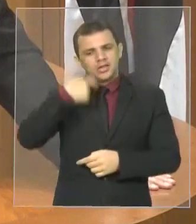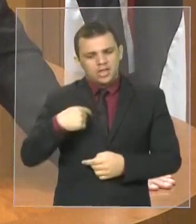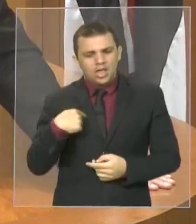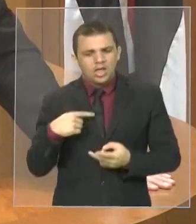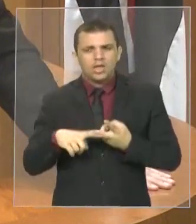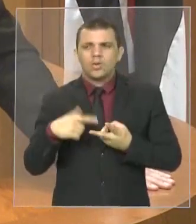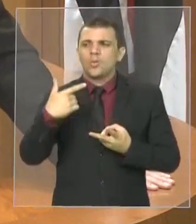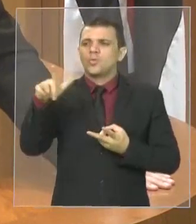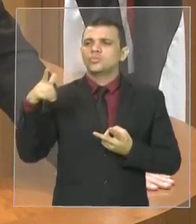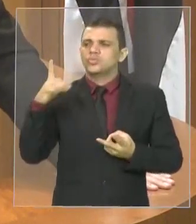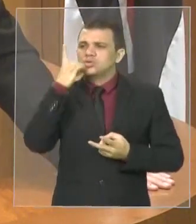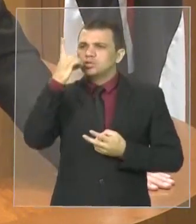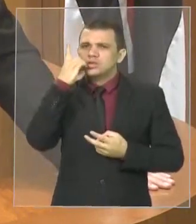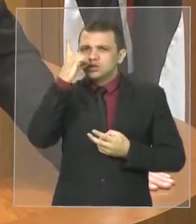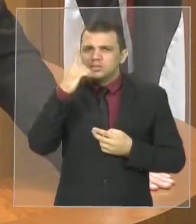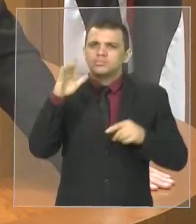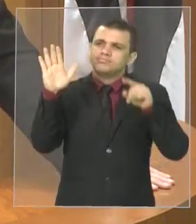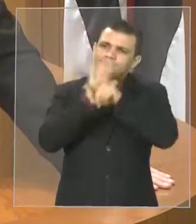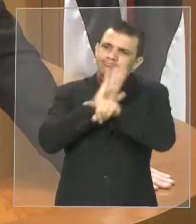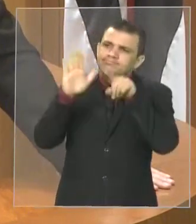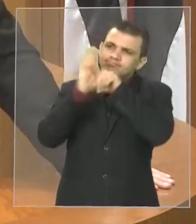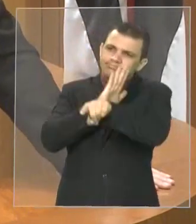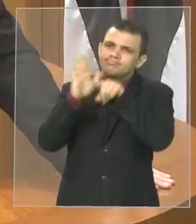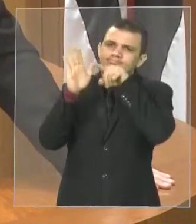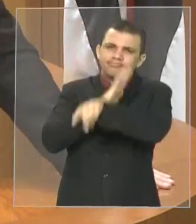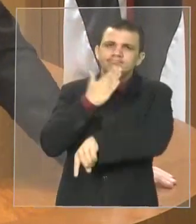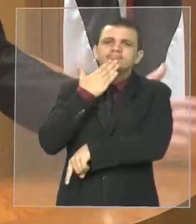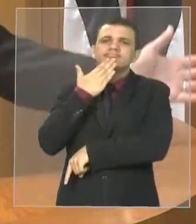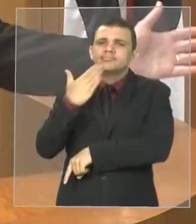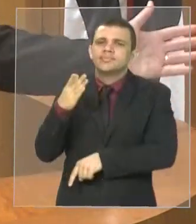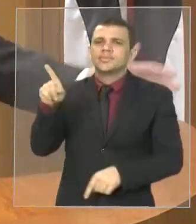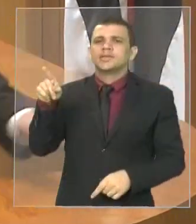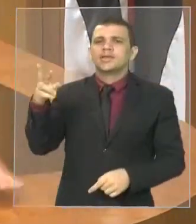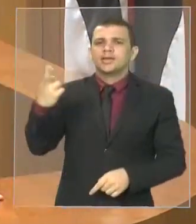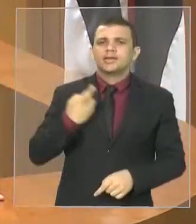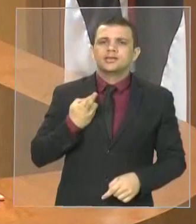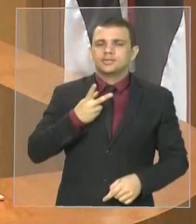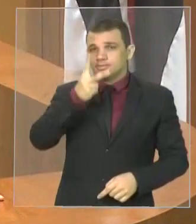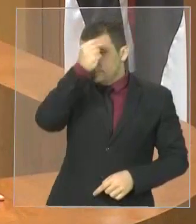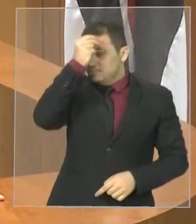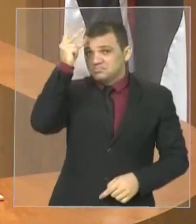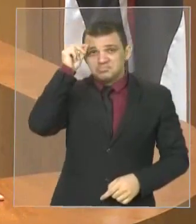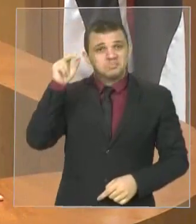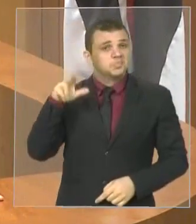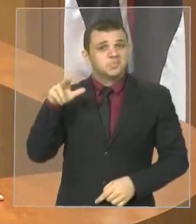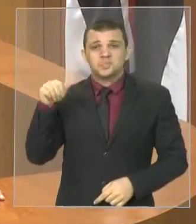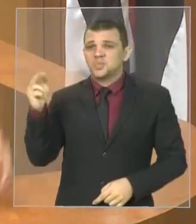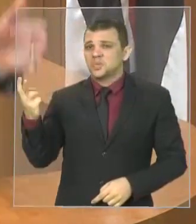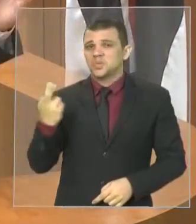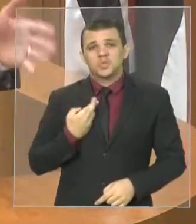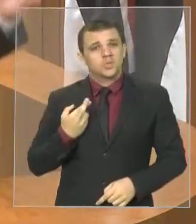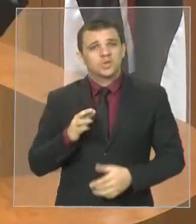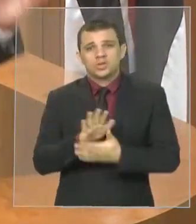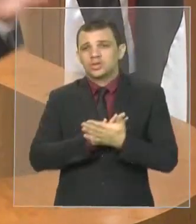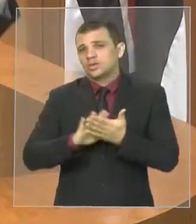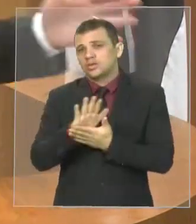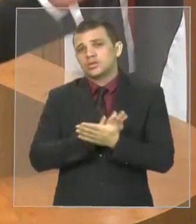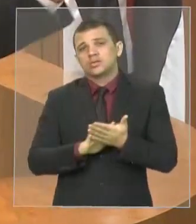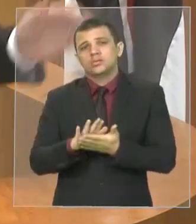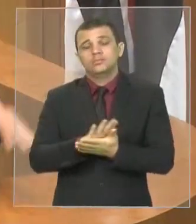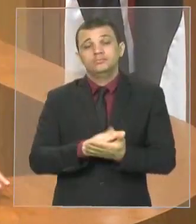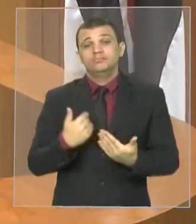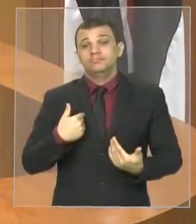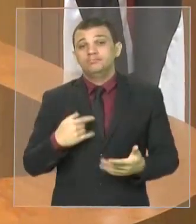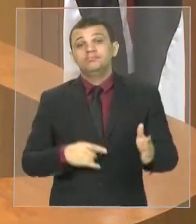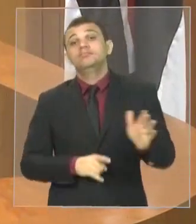São Luís, mas ele nunca apareceu para responder nenhuma. Então a pergunta que fica, deputado Wellington, onde está